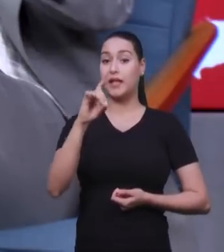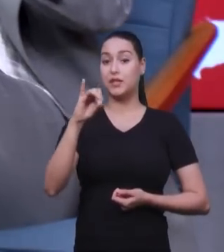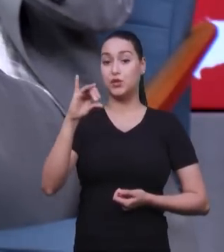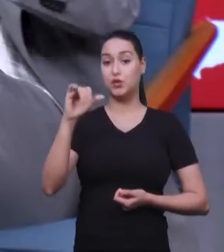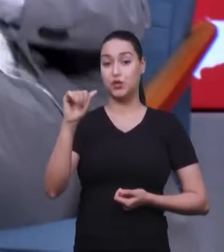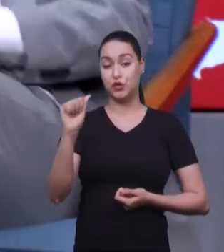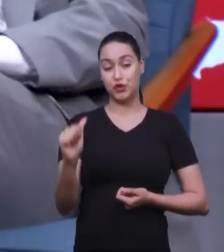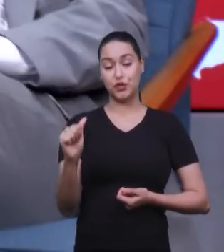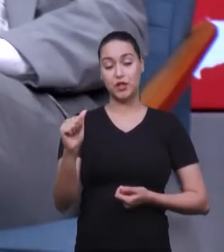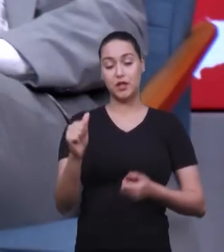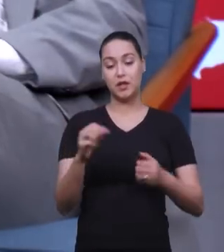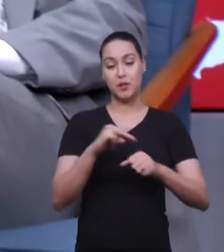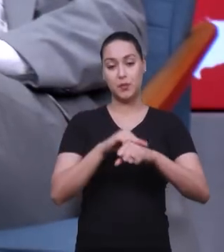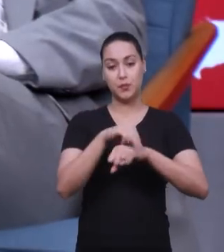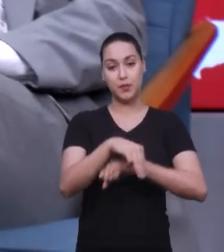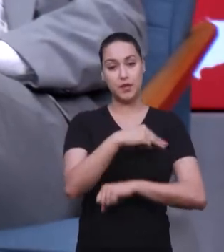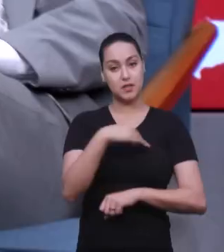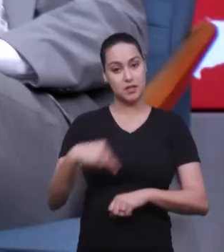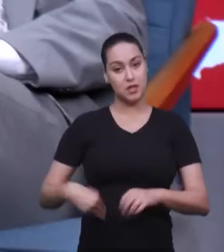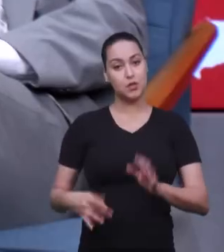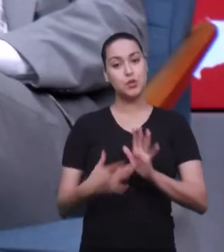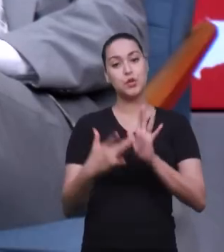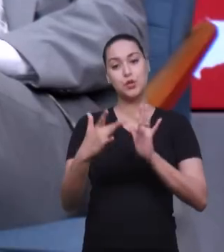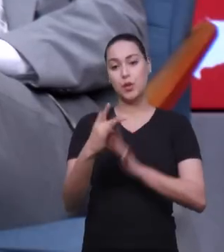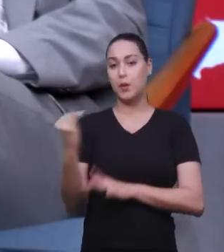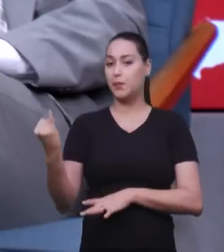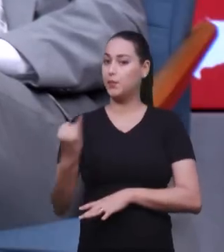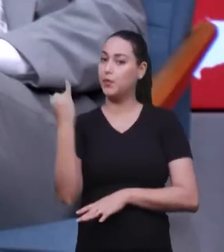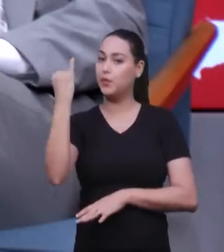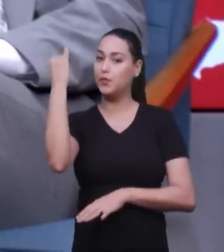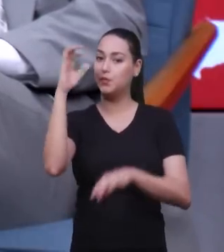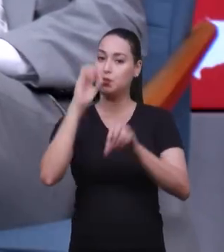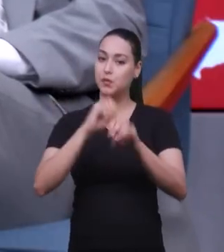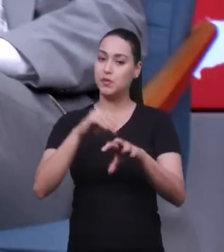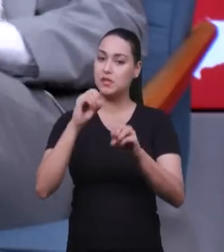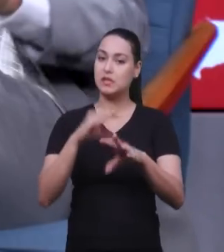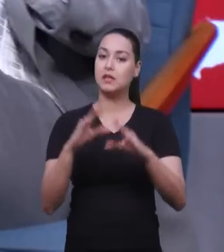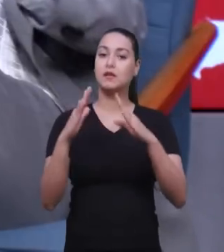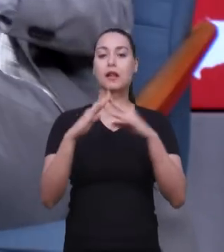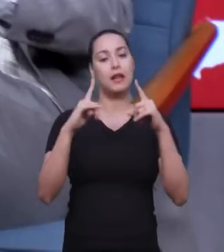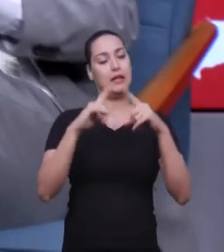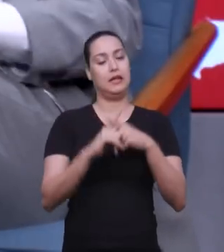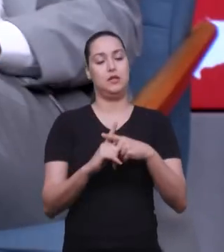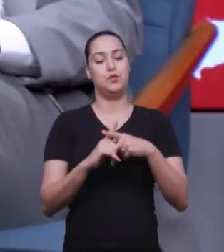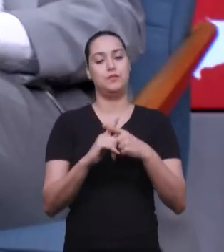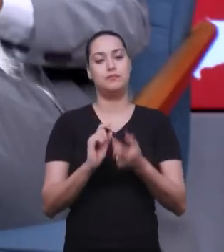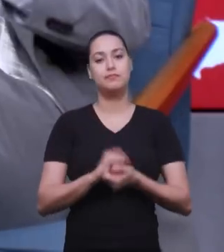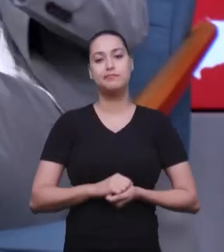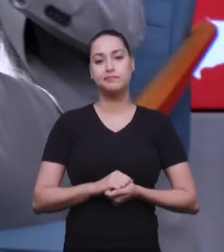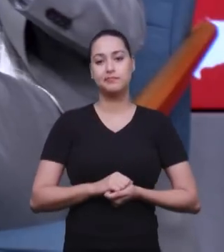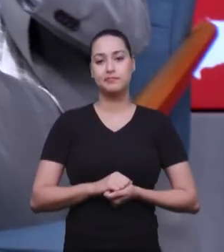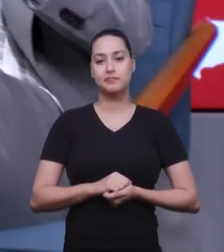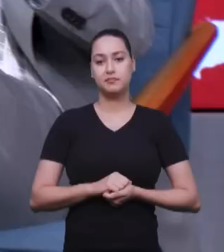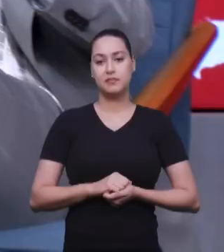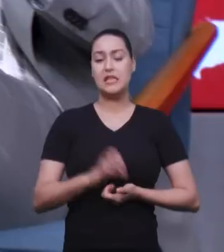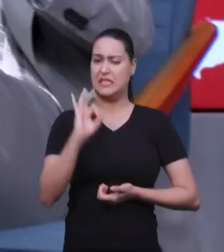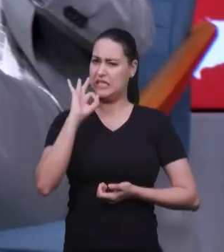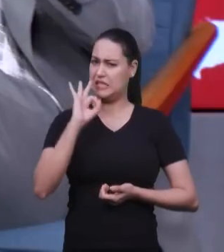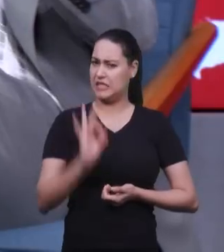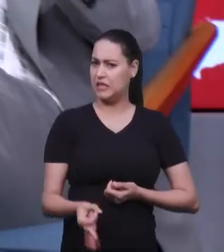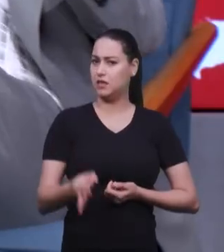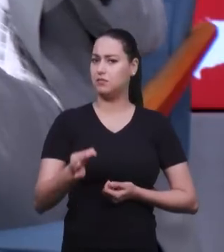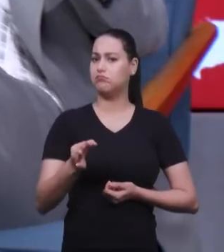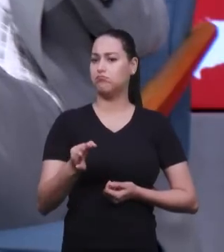nos 40 dias do ministério de Jesus foi muito importante para o ensino da igreja.